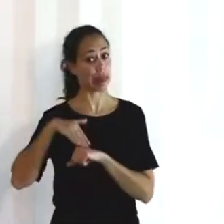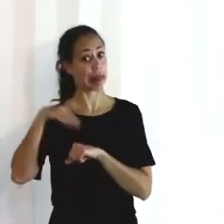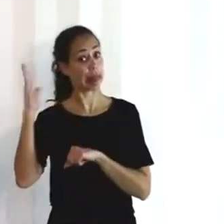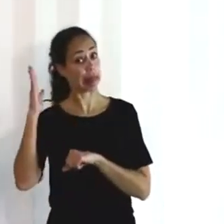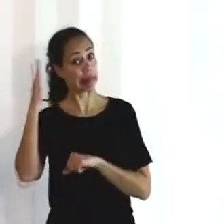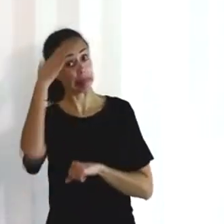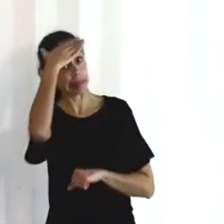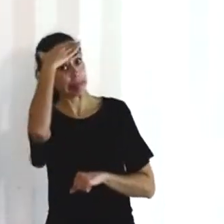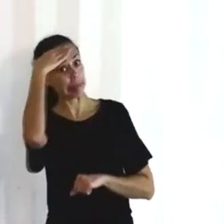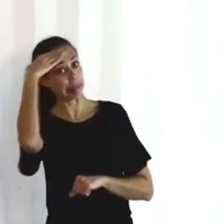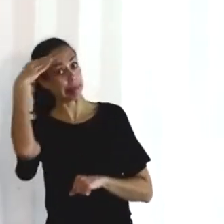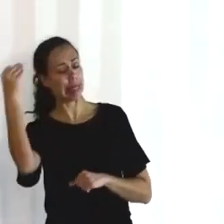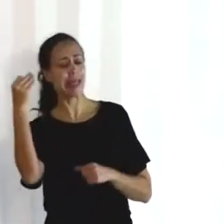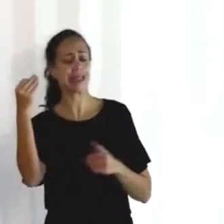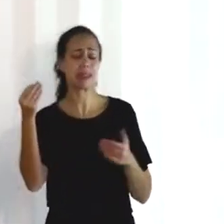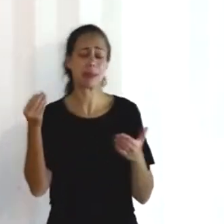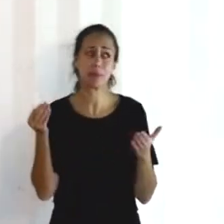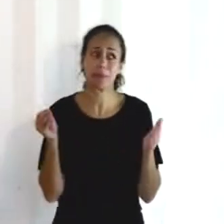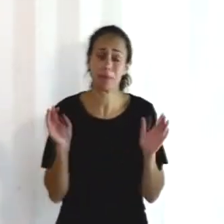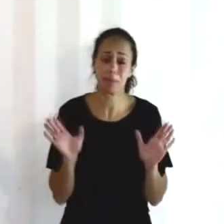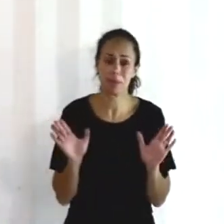coisas. Por isso me perdoem,